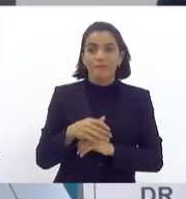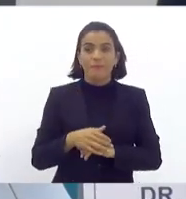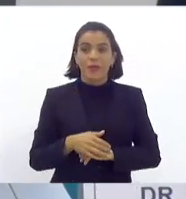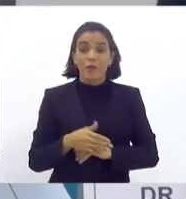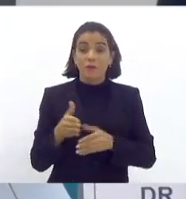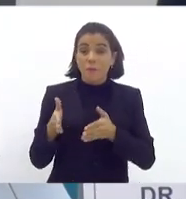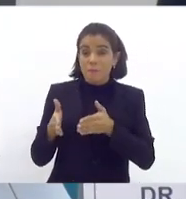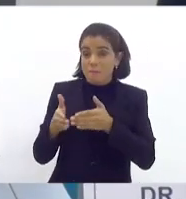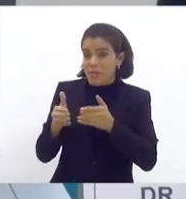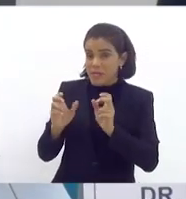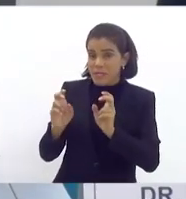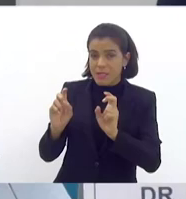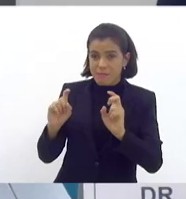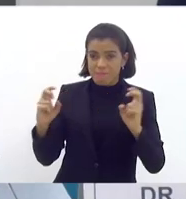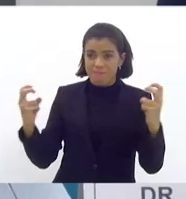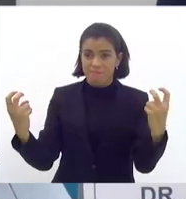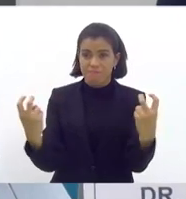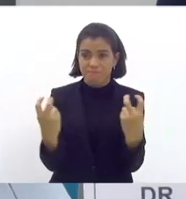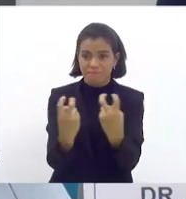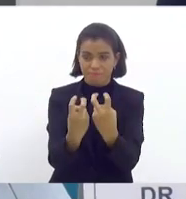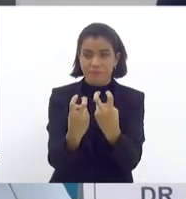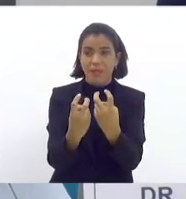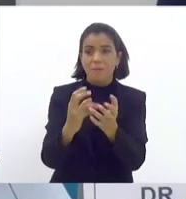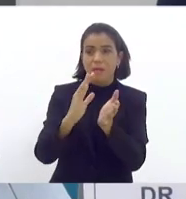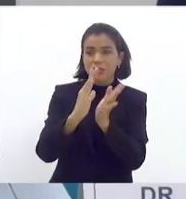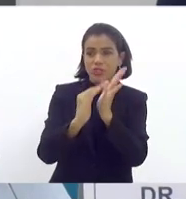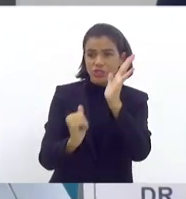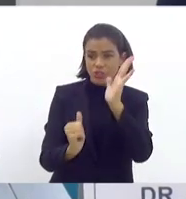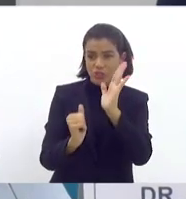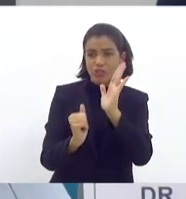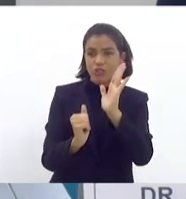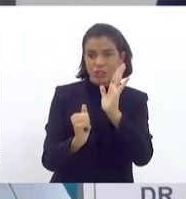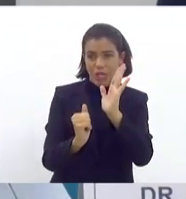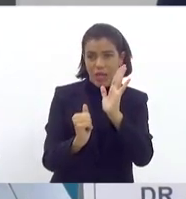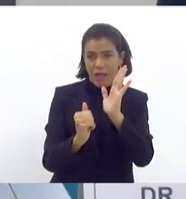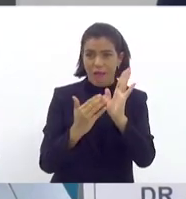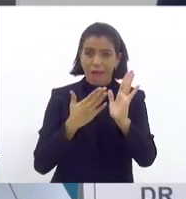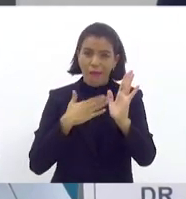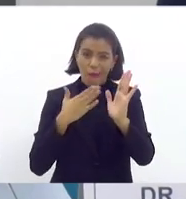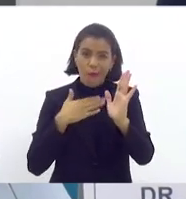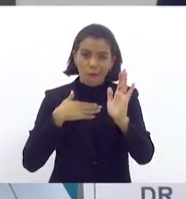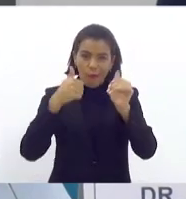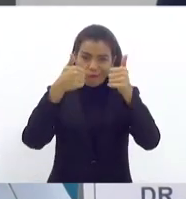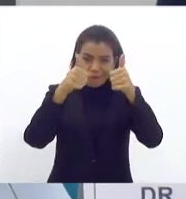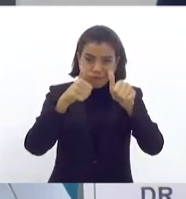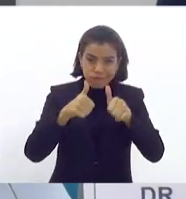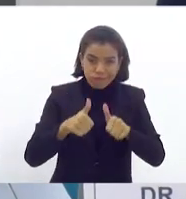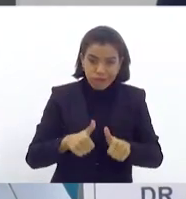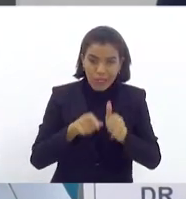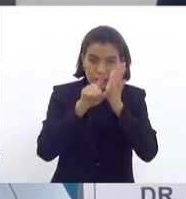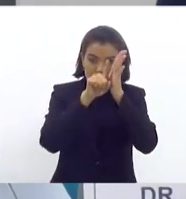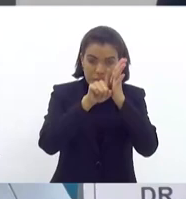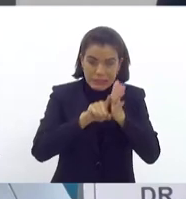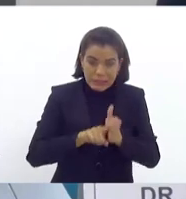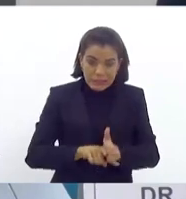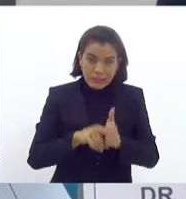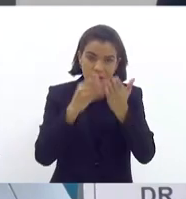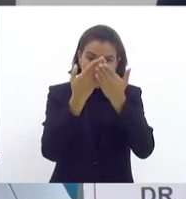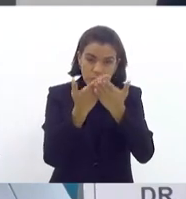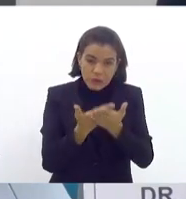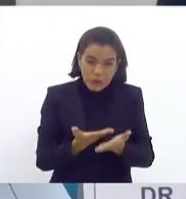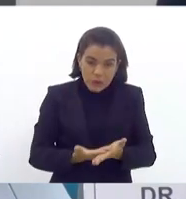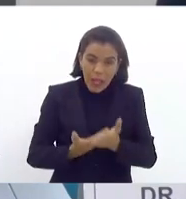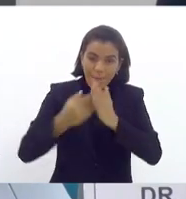ao colegiado aqui para retirar o projeto de pauta com vistas a mim mesmo, para que possa fazer aqui uma